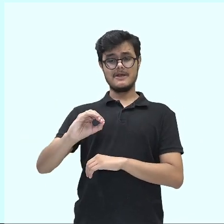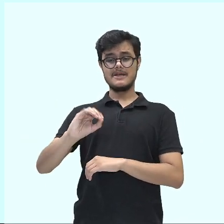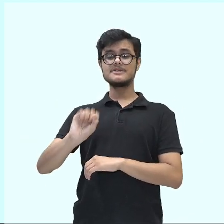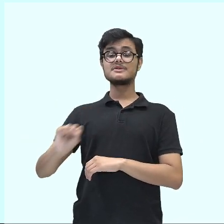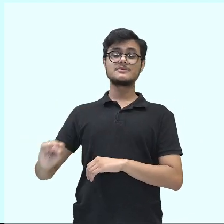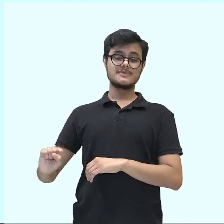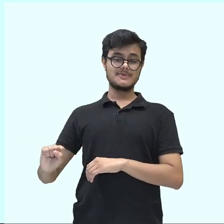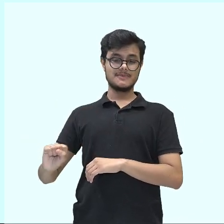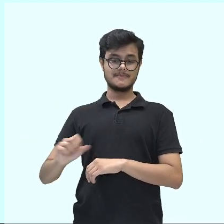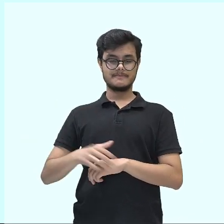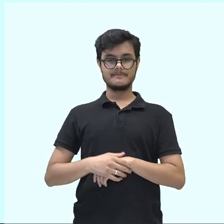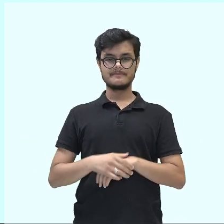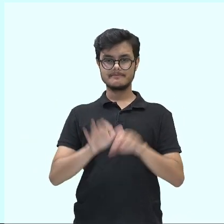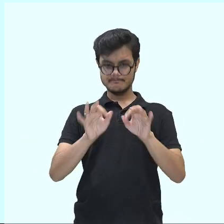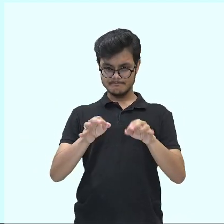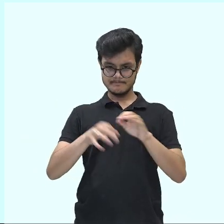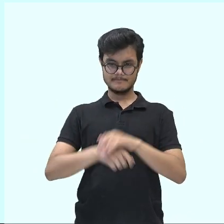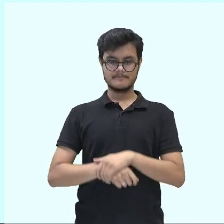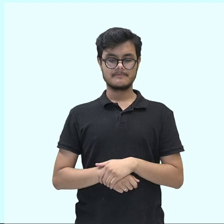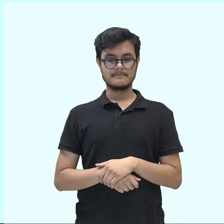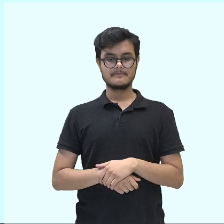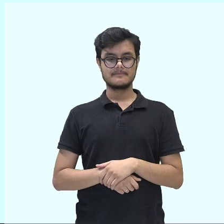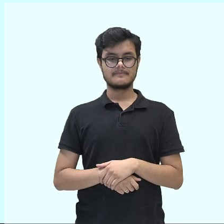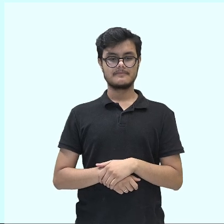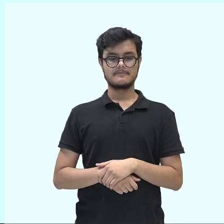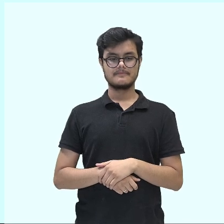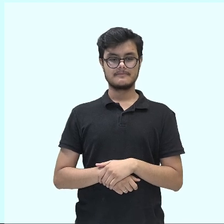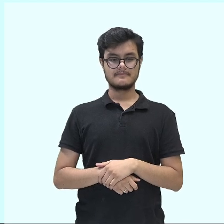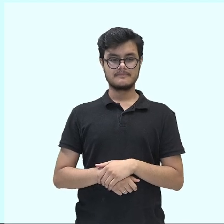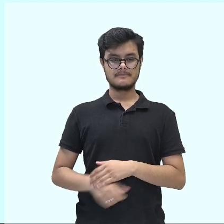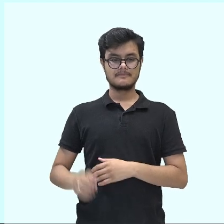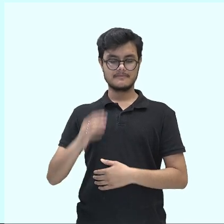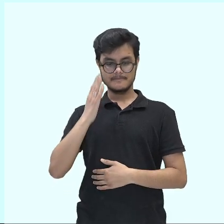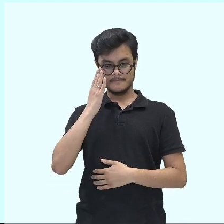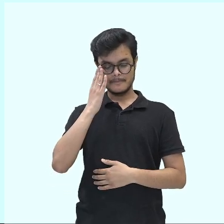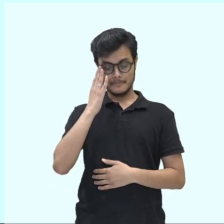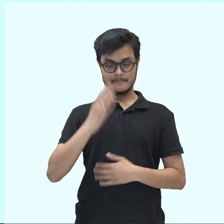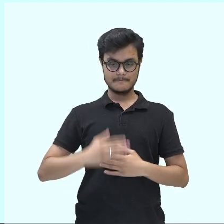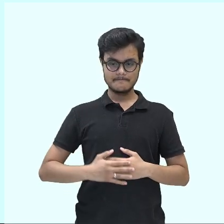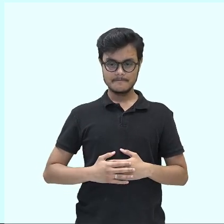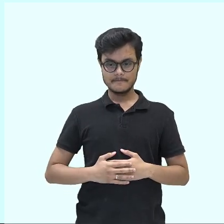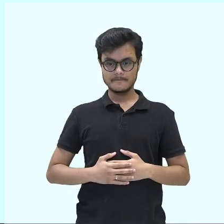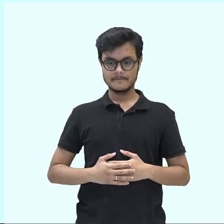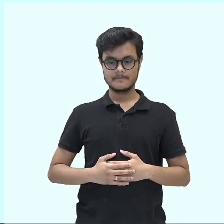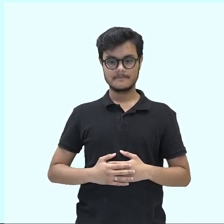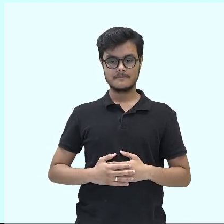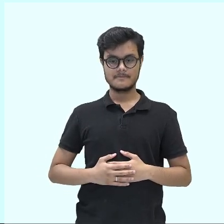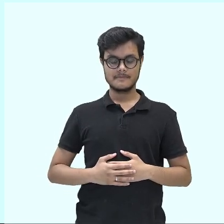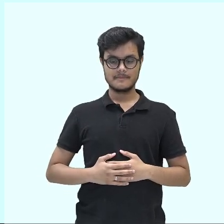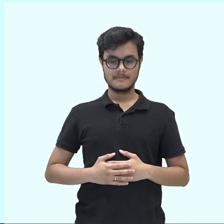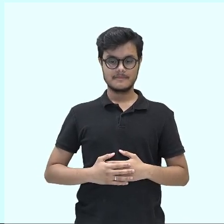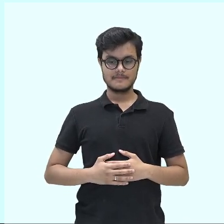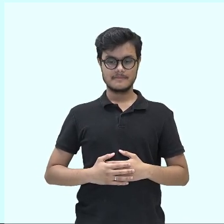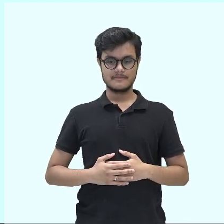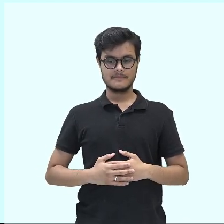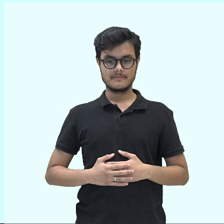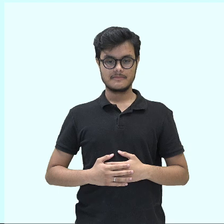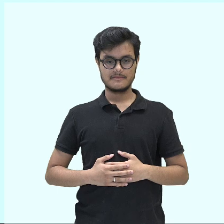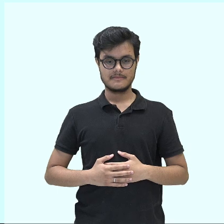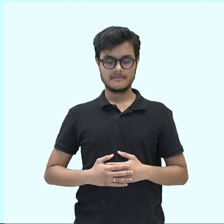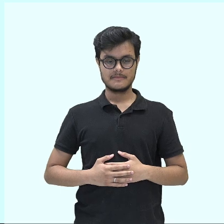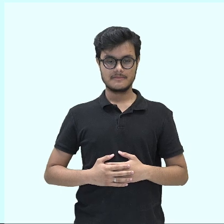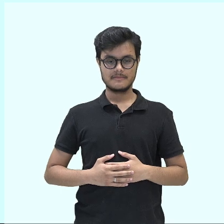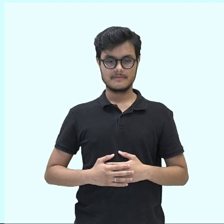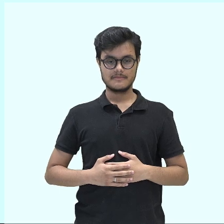à mecanização do campo, né, as atividades que são ali realizadas. E aí a gente tem, aí olha, vamos delimitar